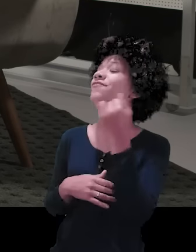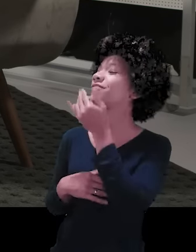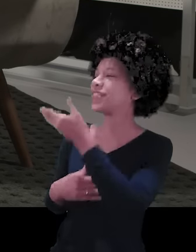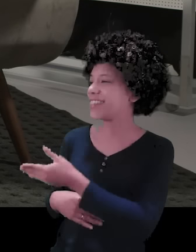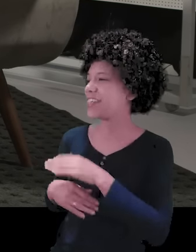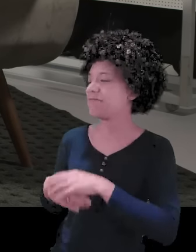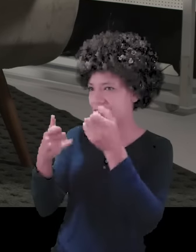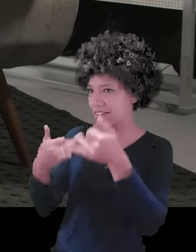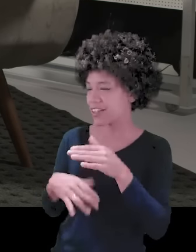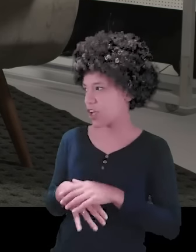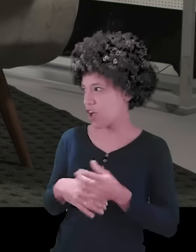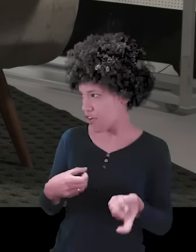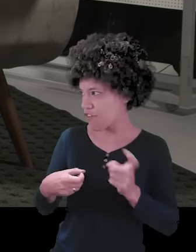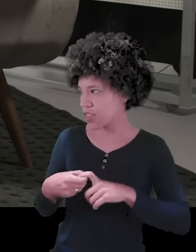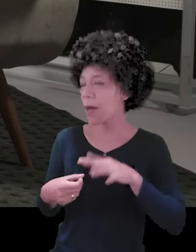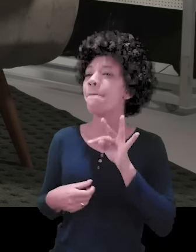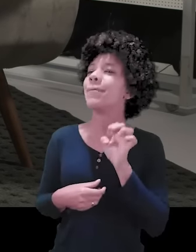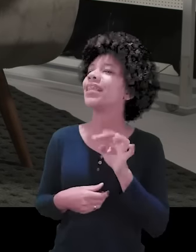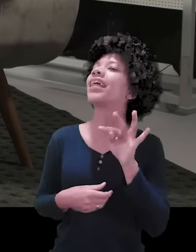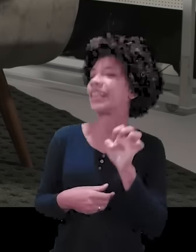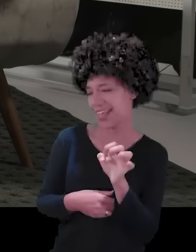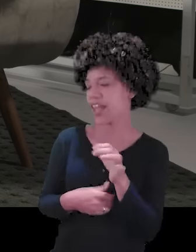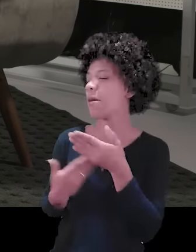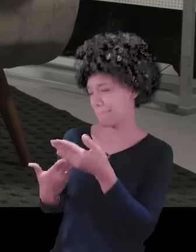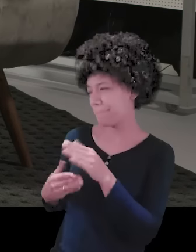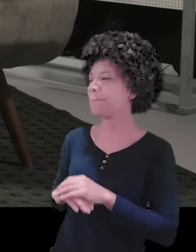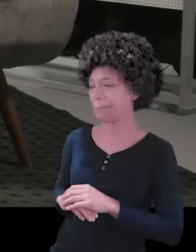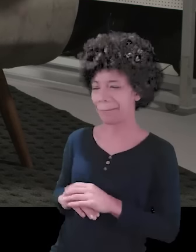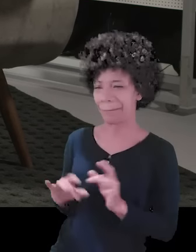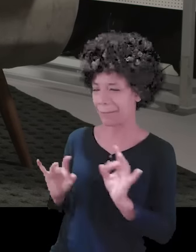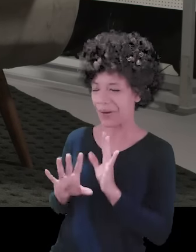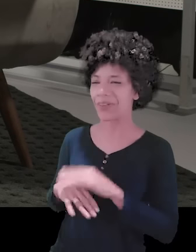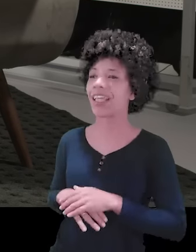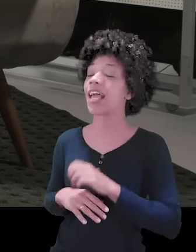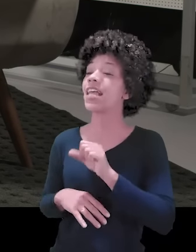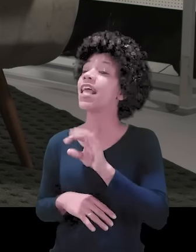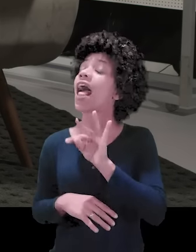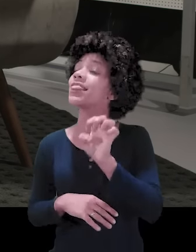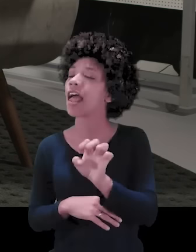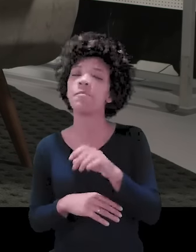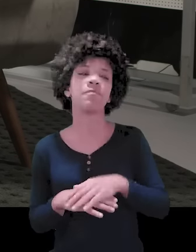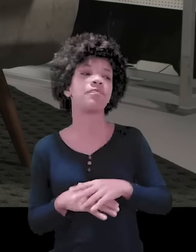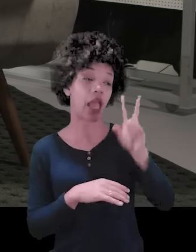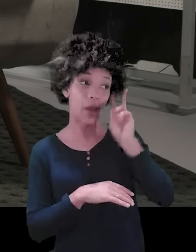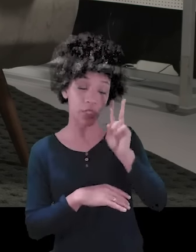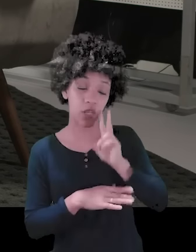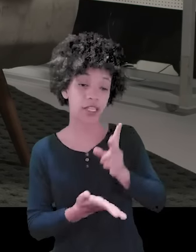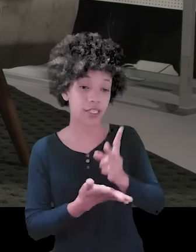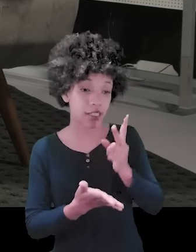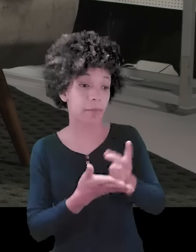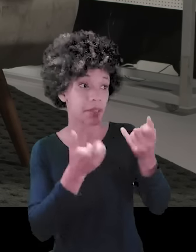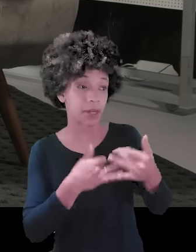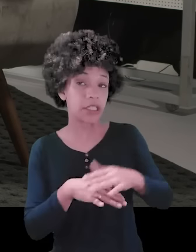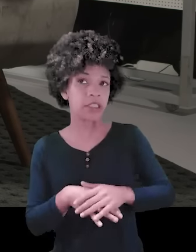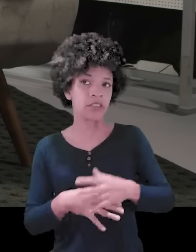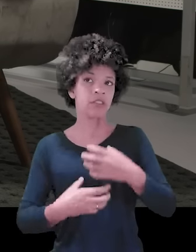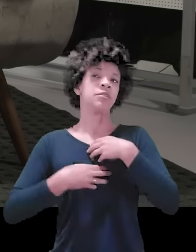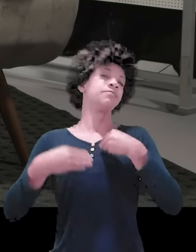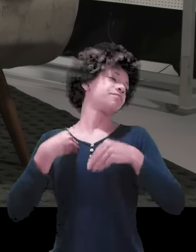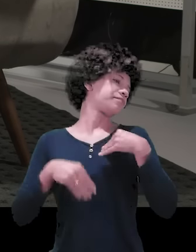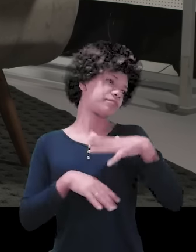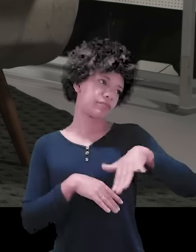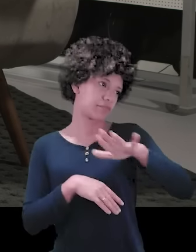conta para conta para ter faz outra para externo vou contar uma história que sempre que a gente conta bate